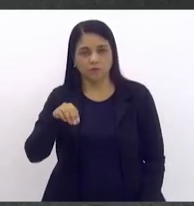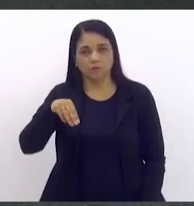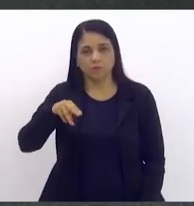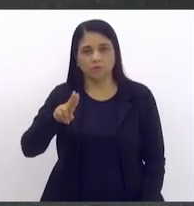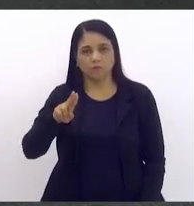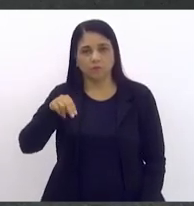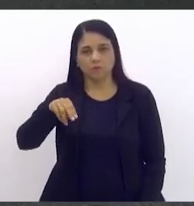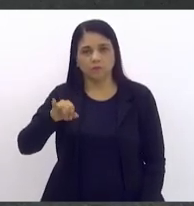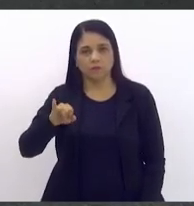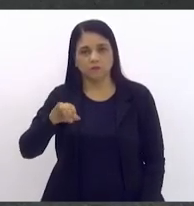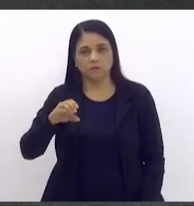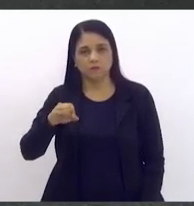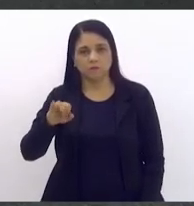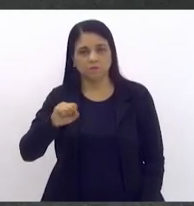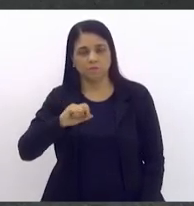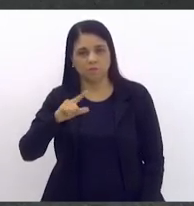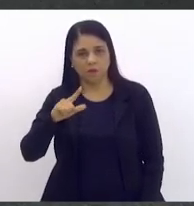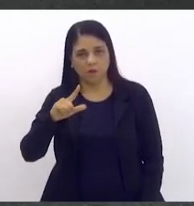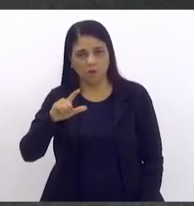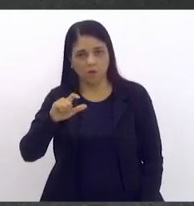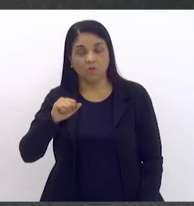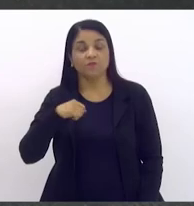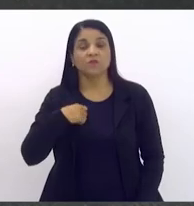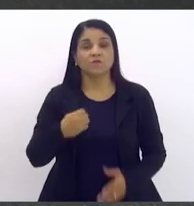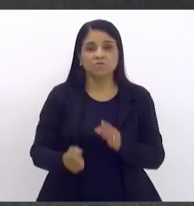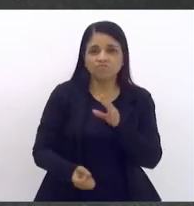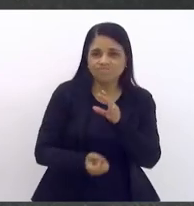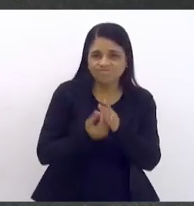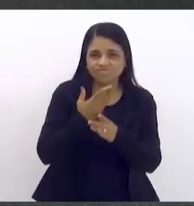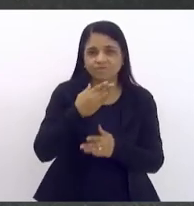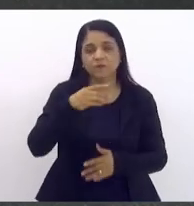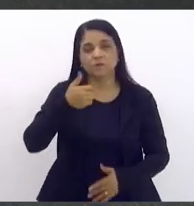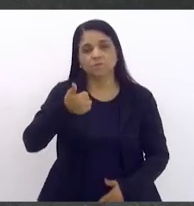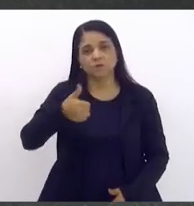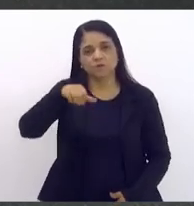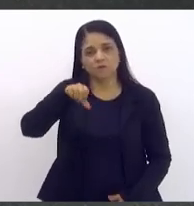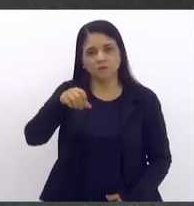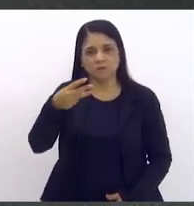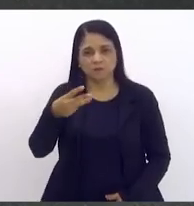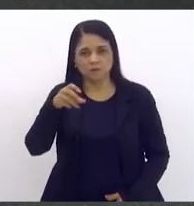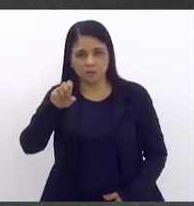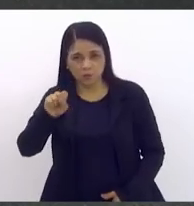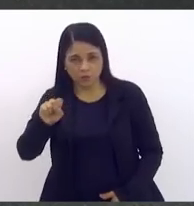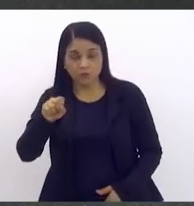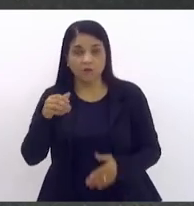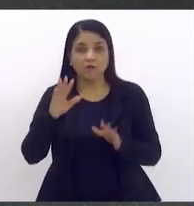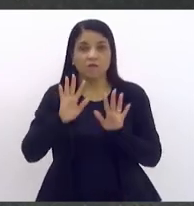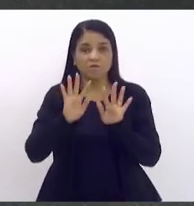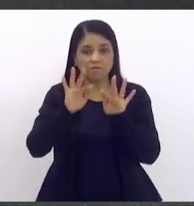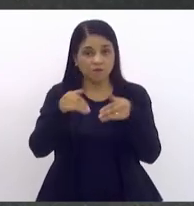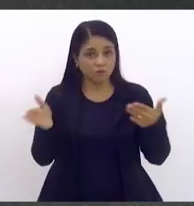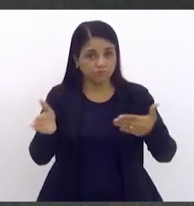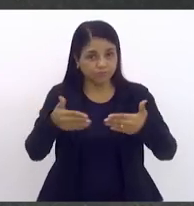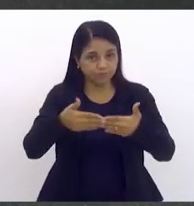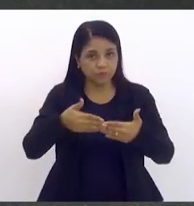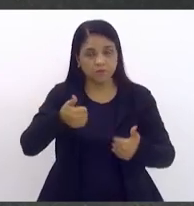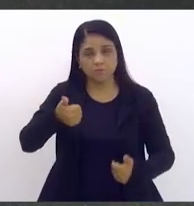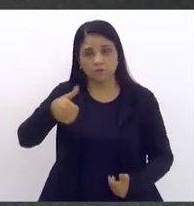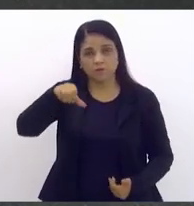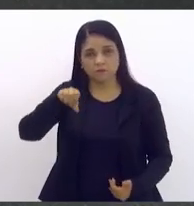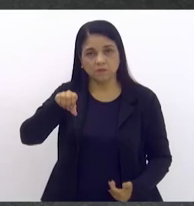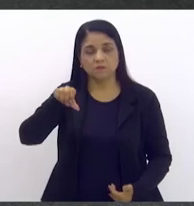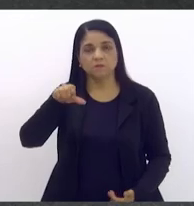em 1938 e acabou fechando suas portas em 1976. Esse mercado é um